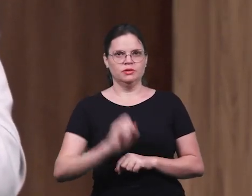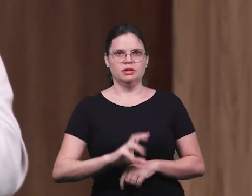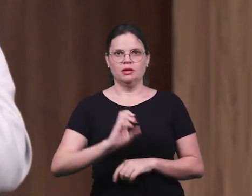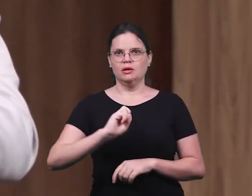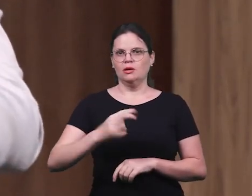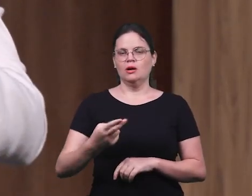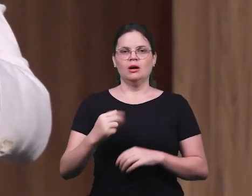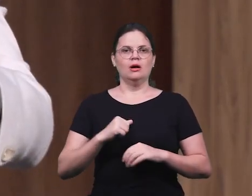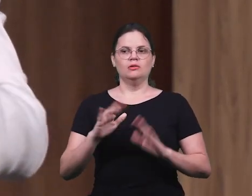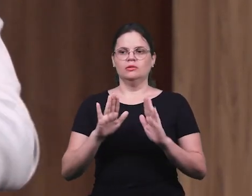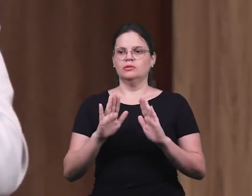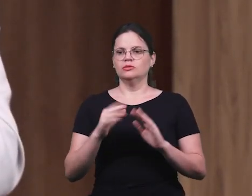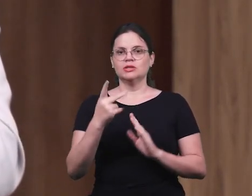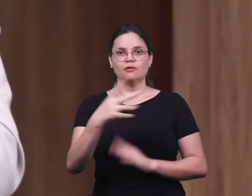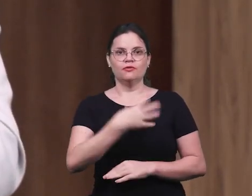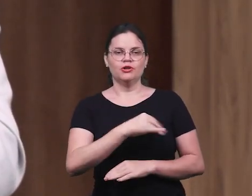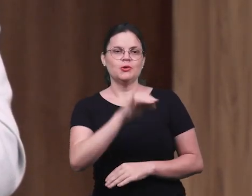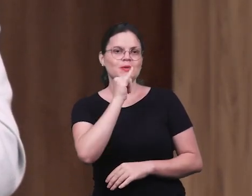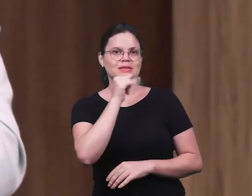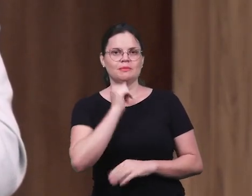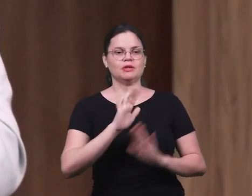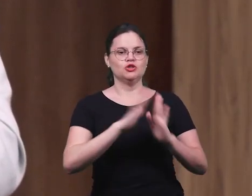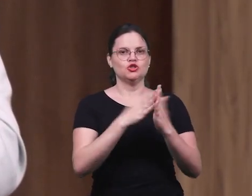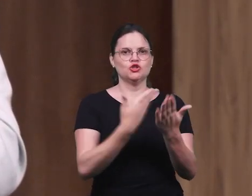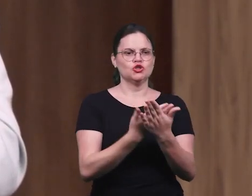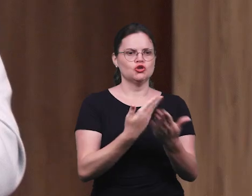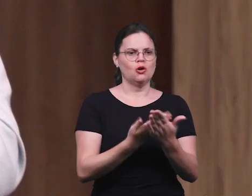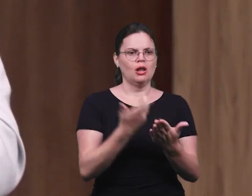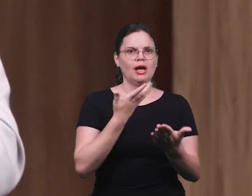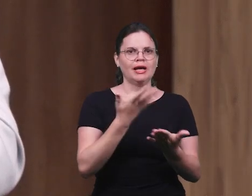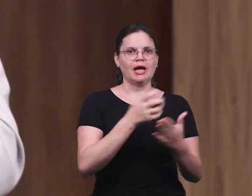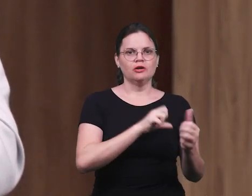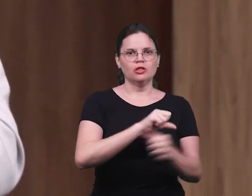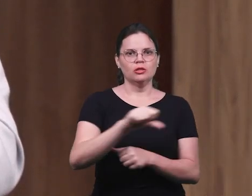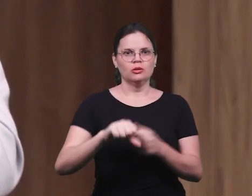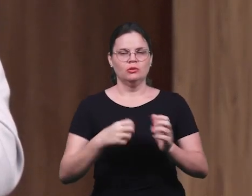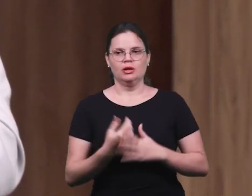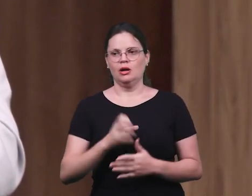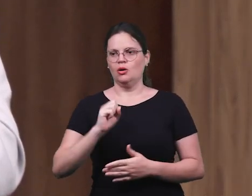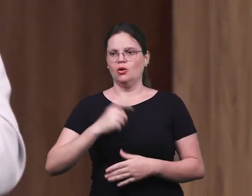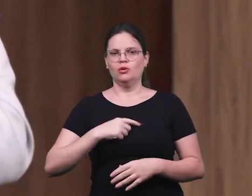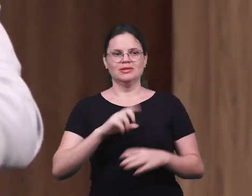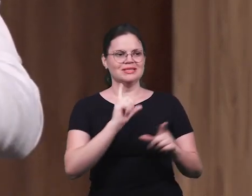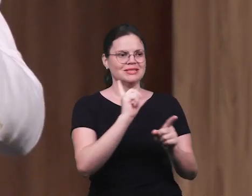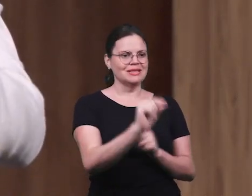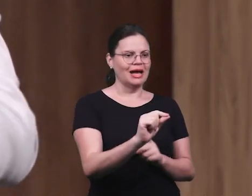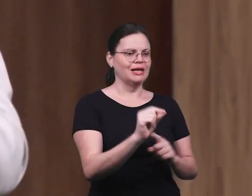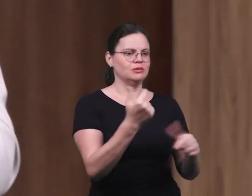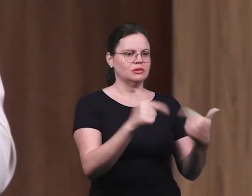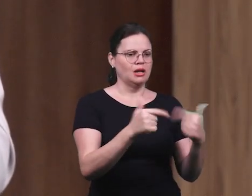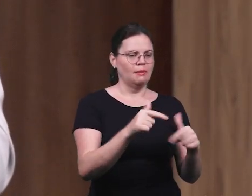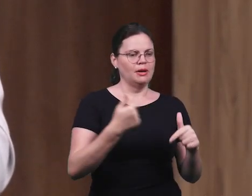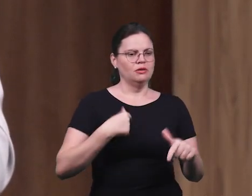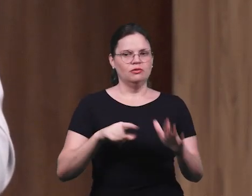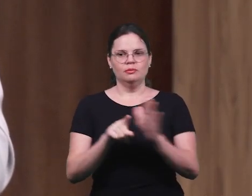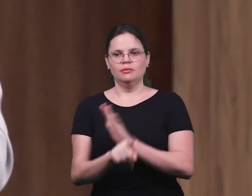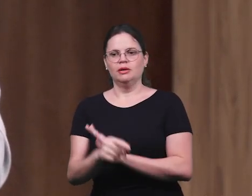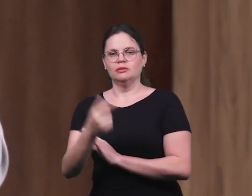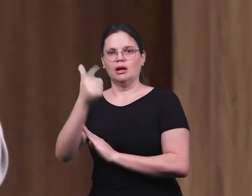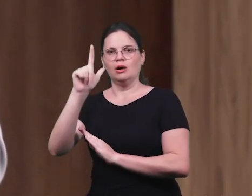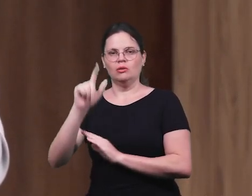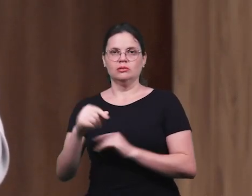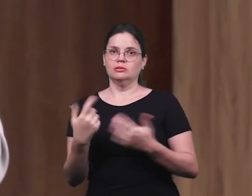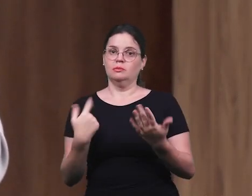exterior, vou mudar de escola. Vai fazer um projeto de abrir uma nova empresa, vou sair de emprego concussado, olha, vai